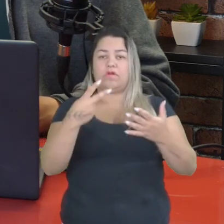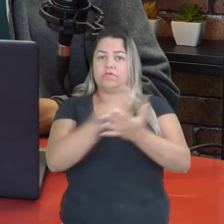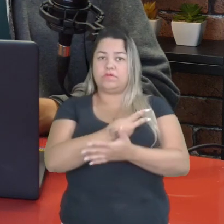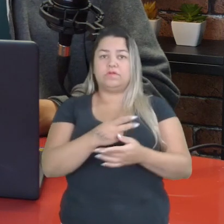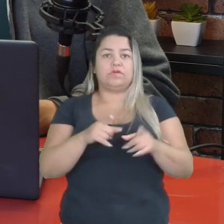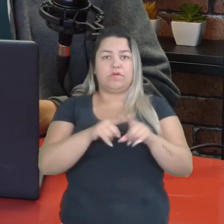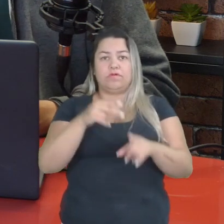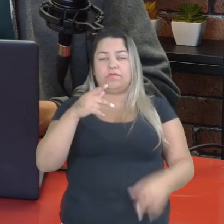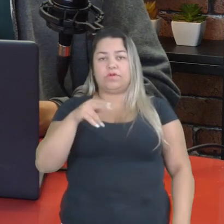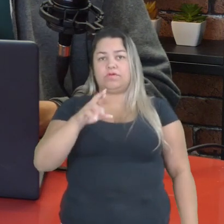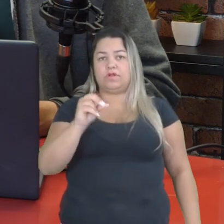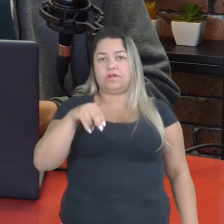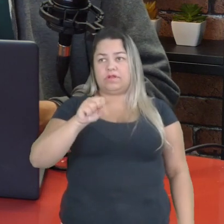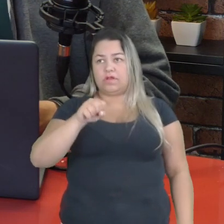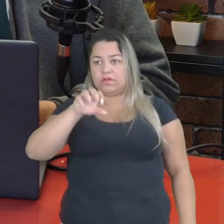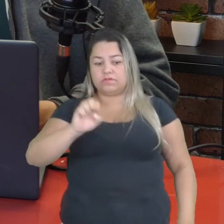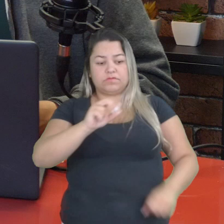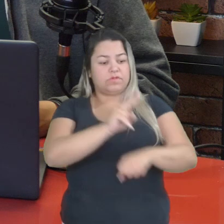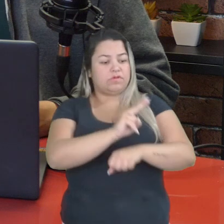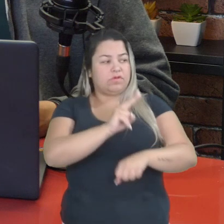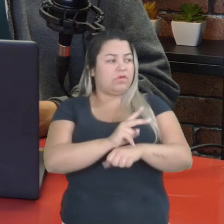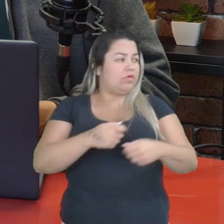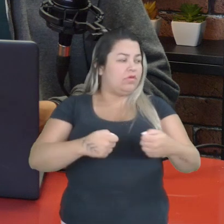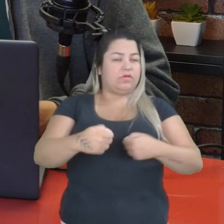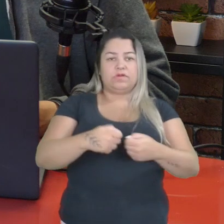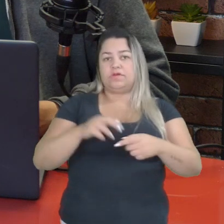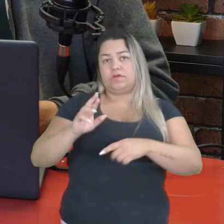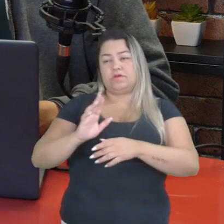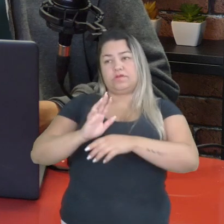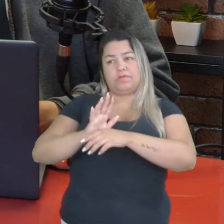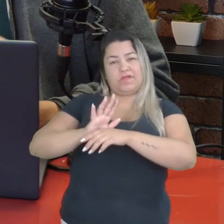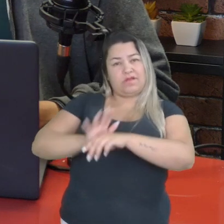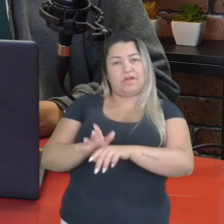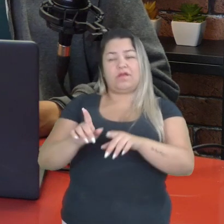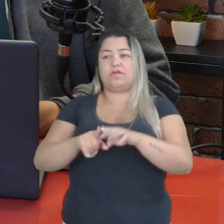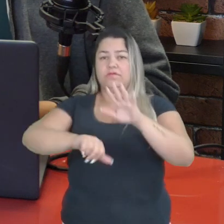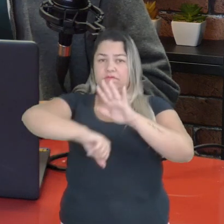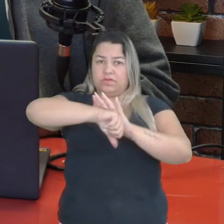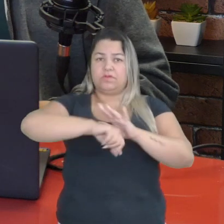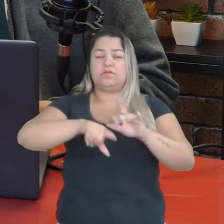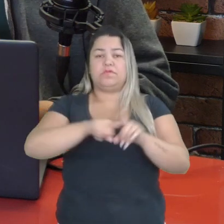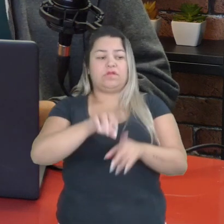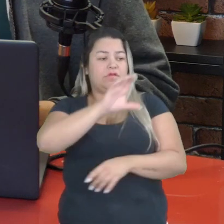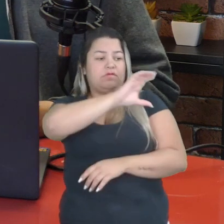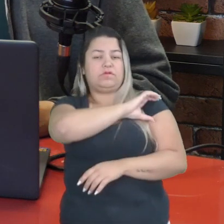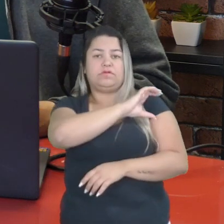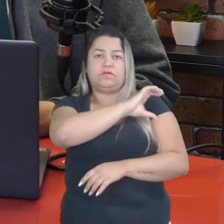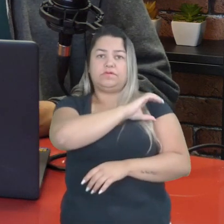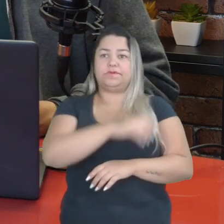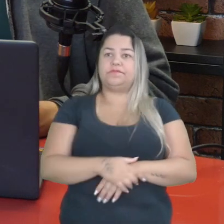como funciona o PRONASSE, o Programa de Prevenção, Controle e Repressão da Criminalidade, do qual ela